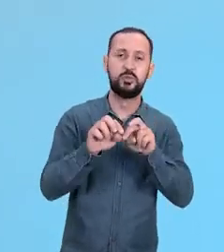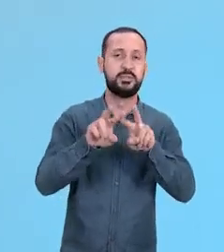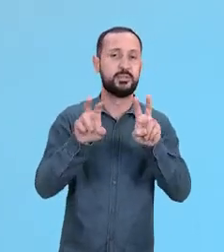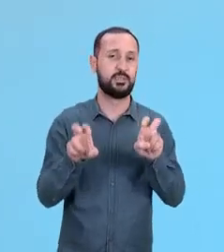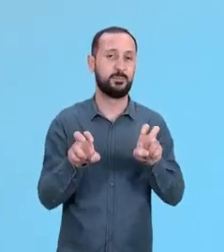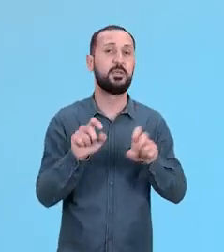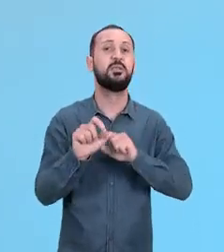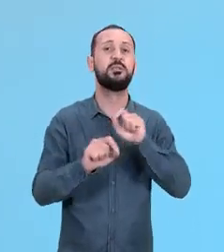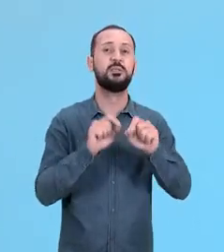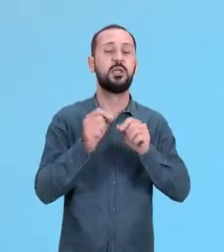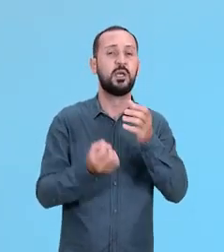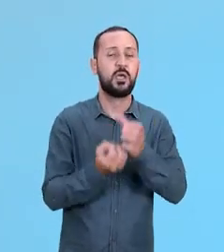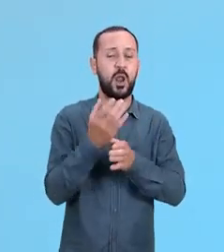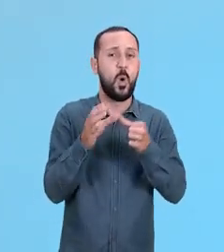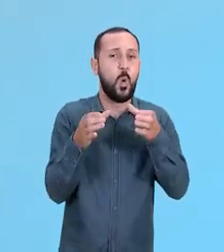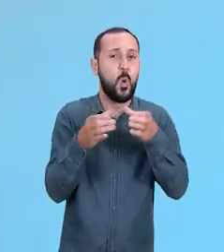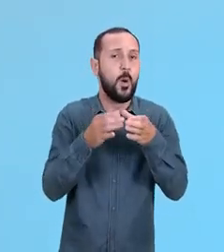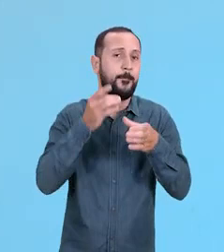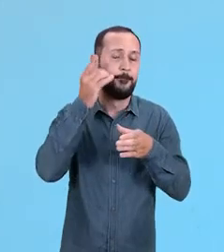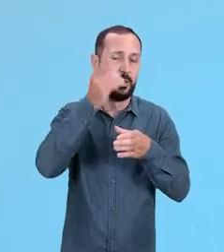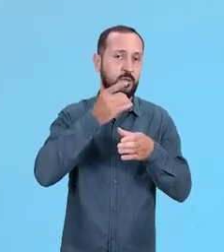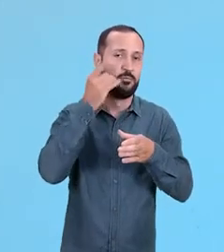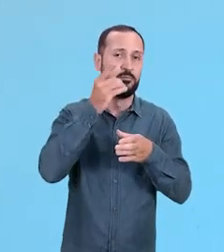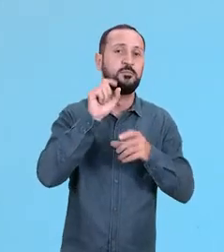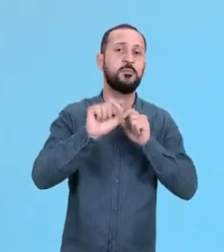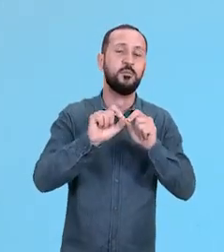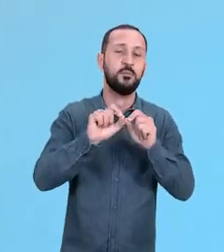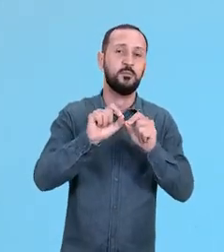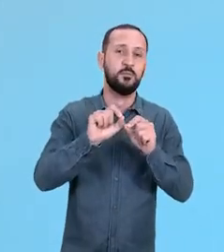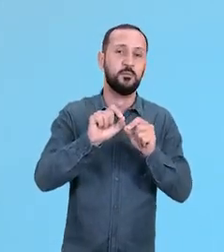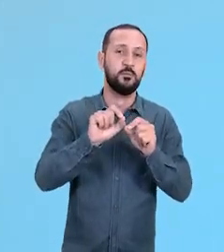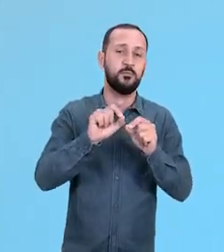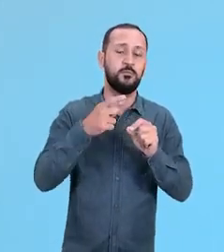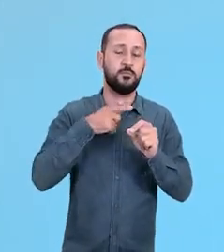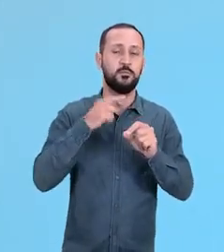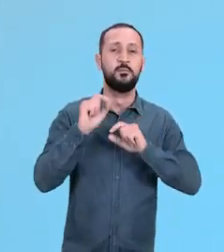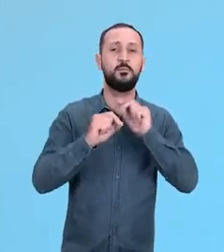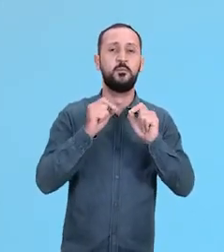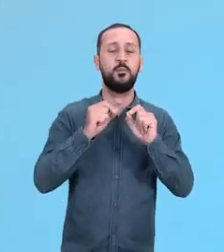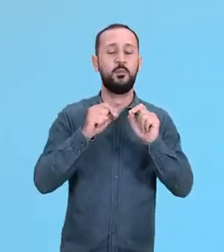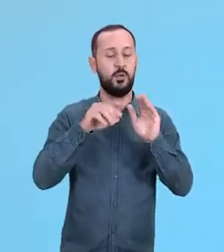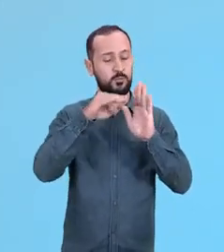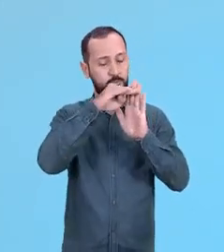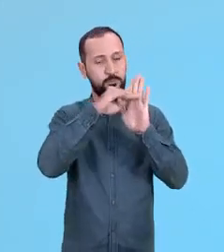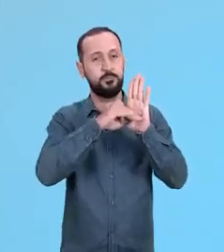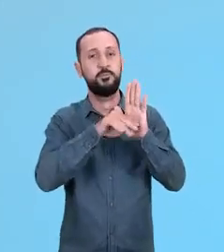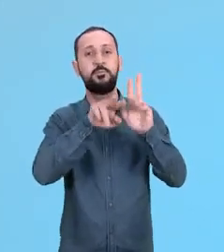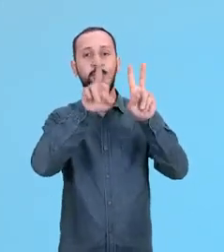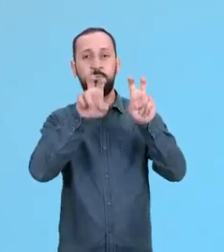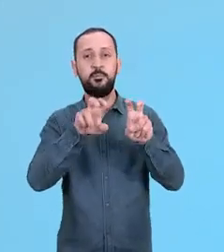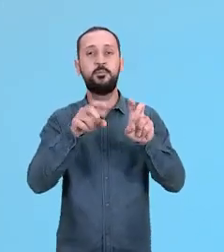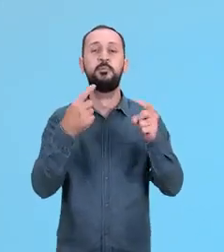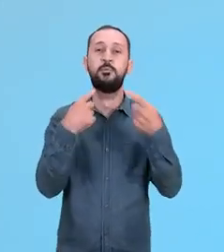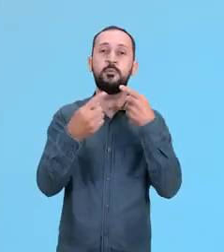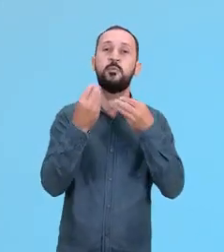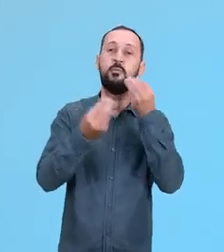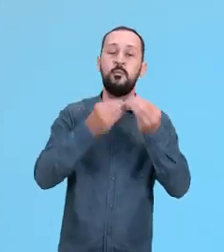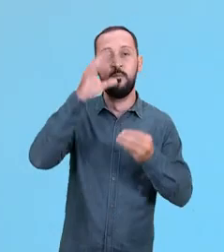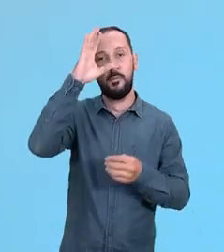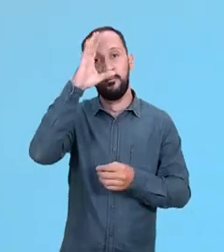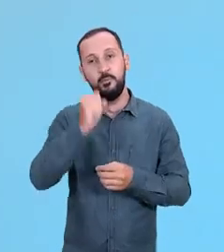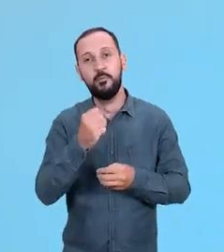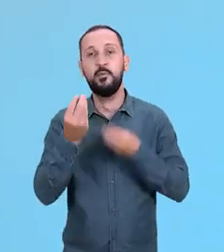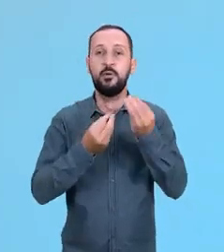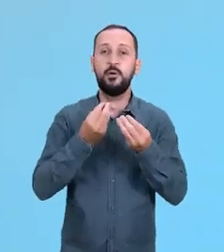mesmo tema, de criar uma frente, onde os deputados têm como pauta discutir